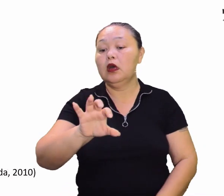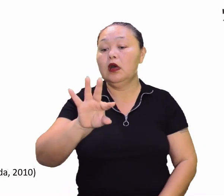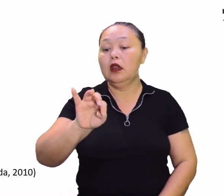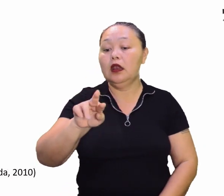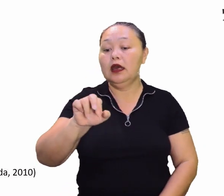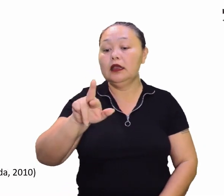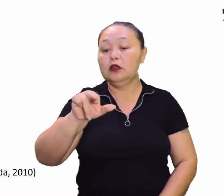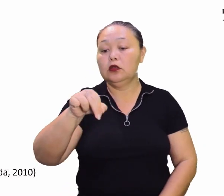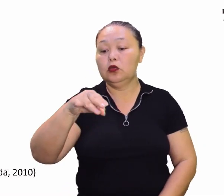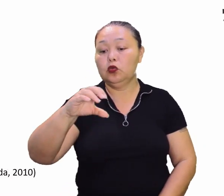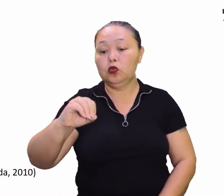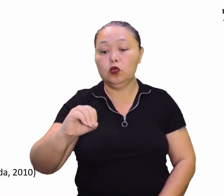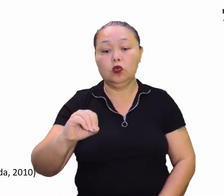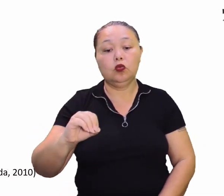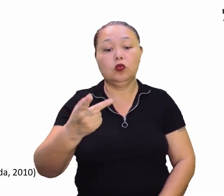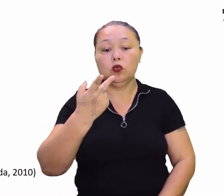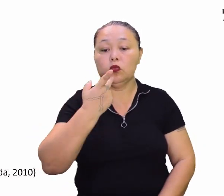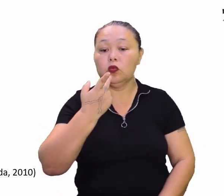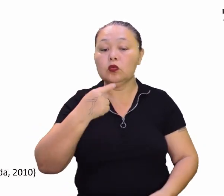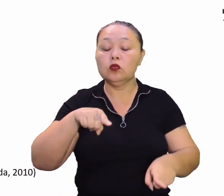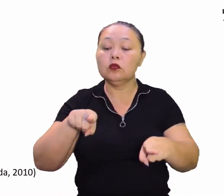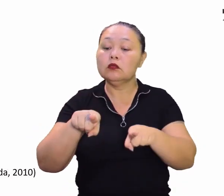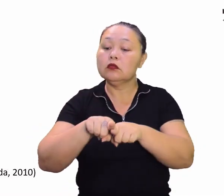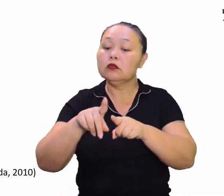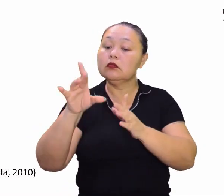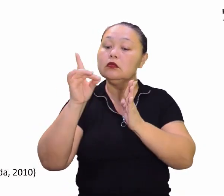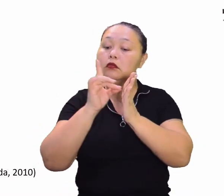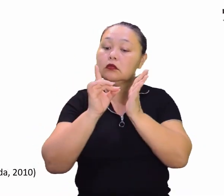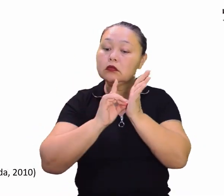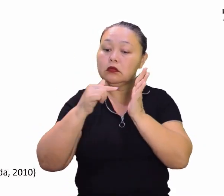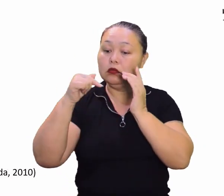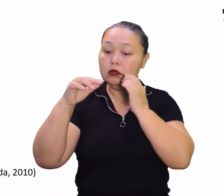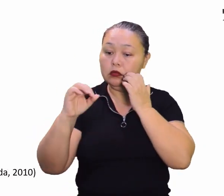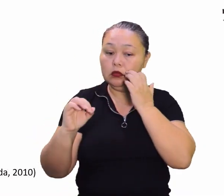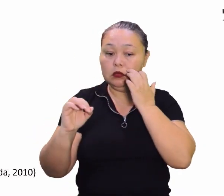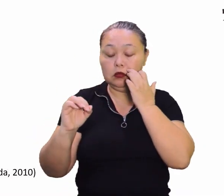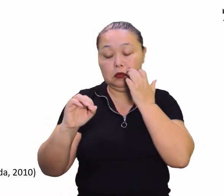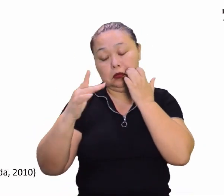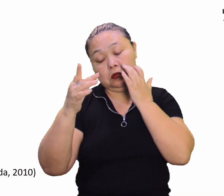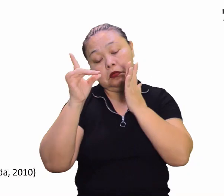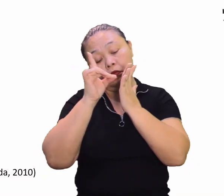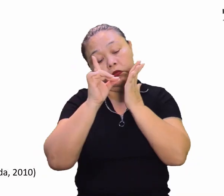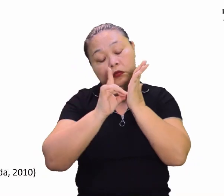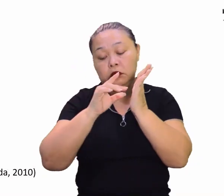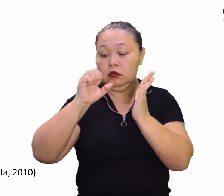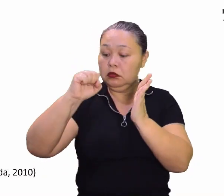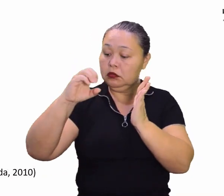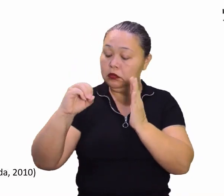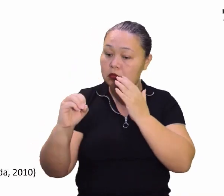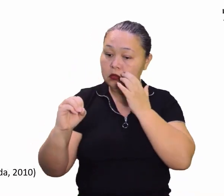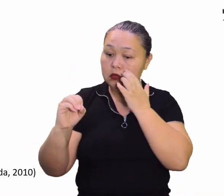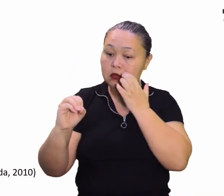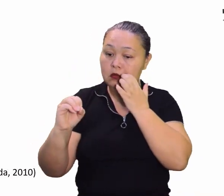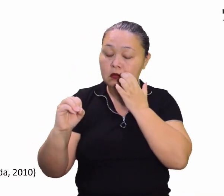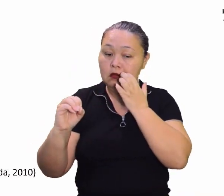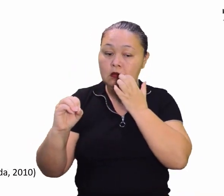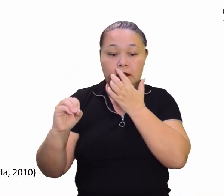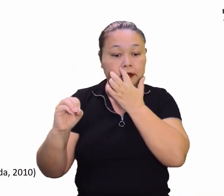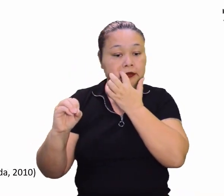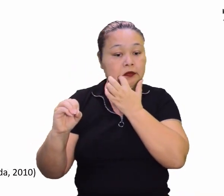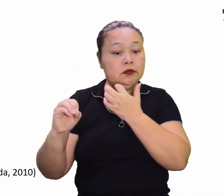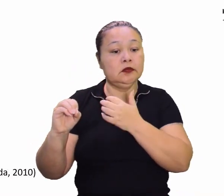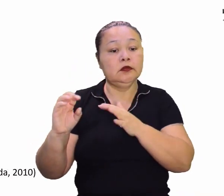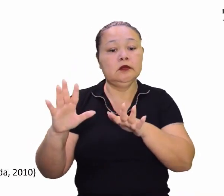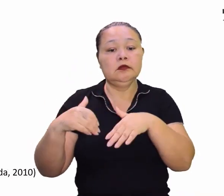Aí, obviamente que a gente está falando da década de 70, 80, não é isso, Rogério? Muito bem.